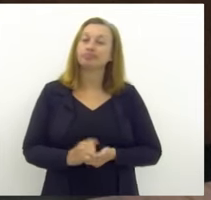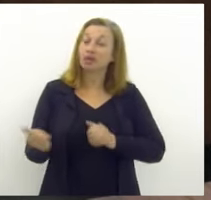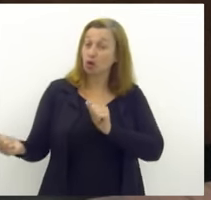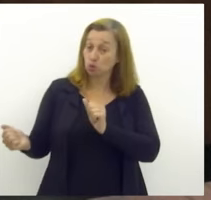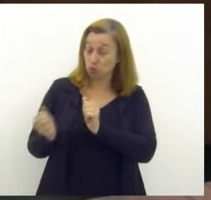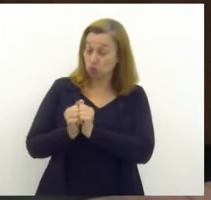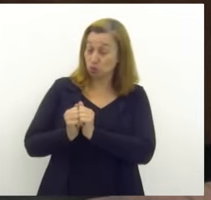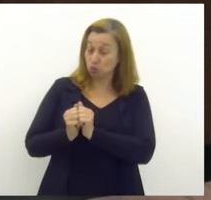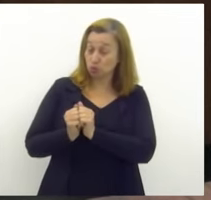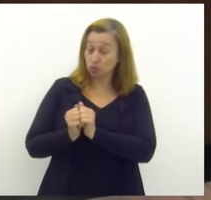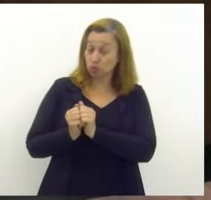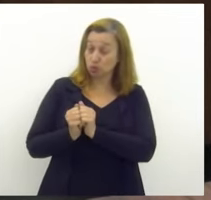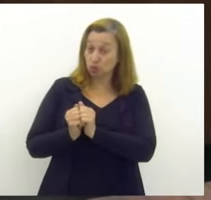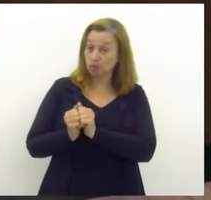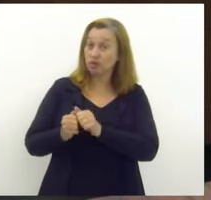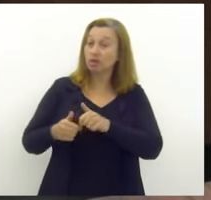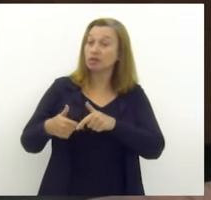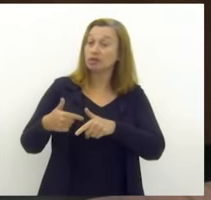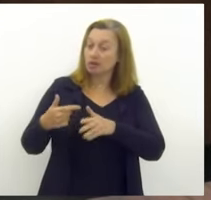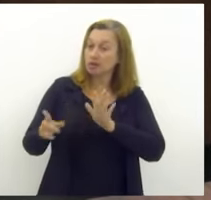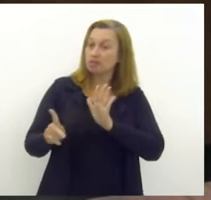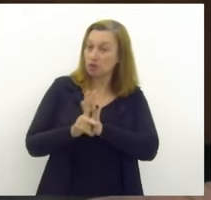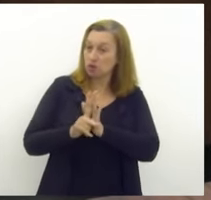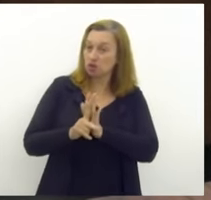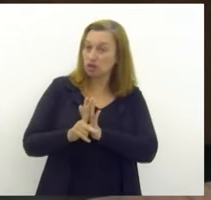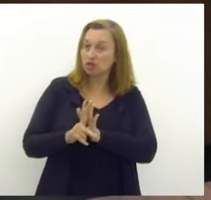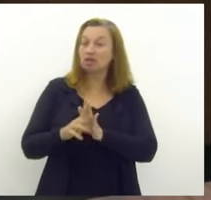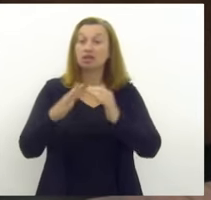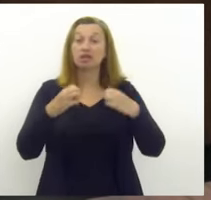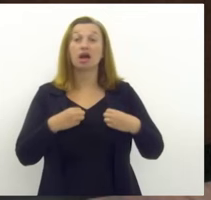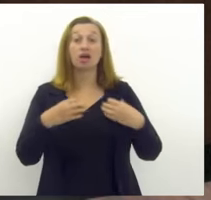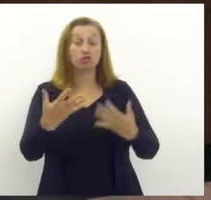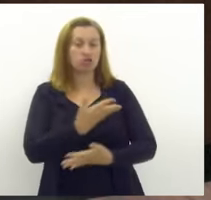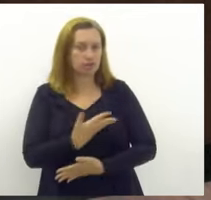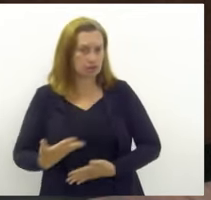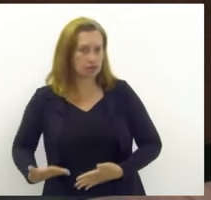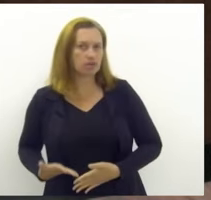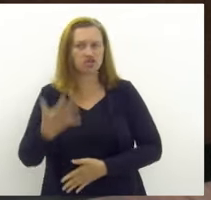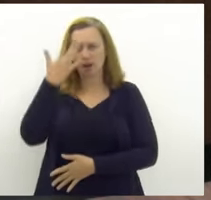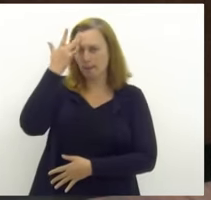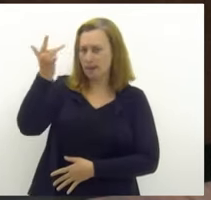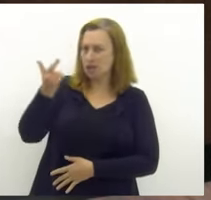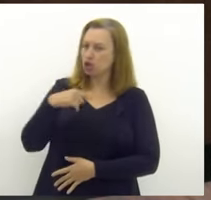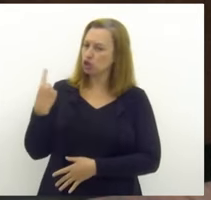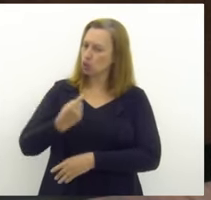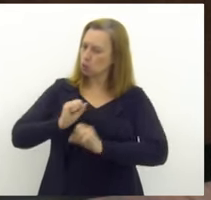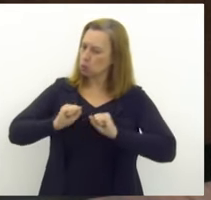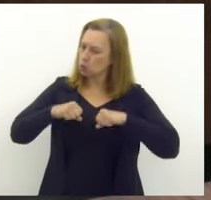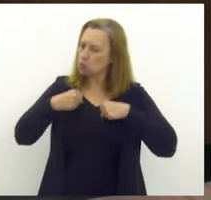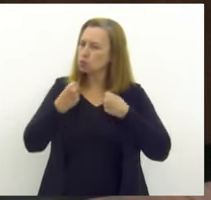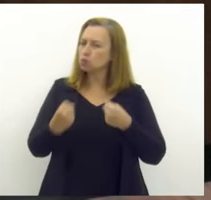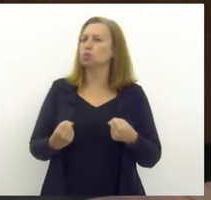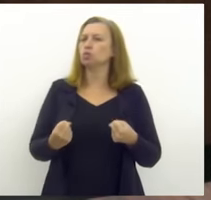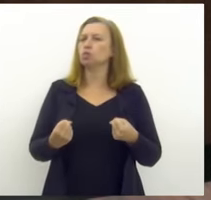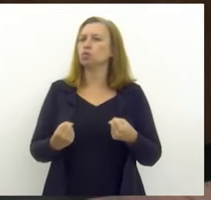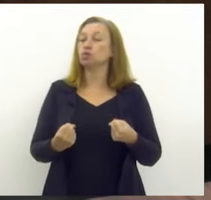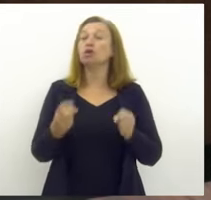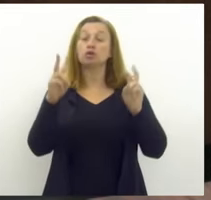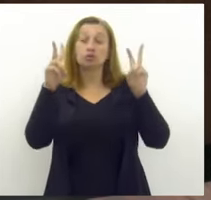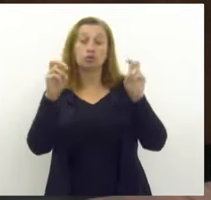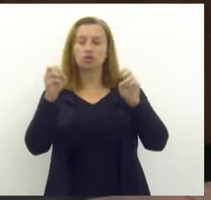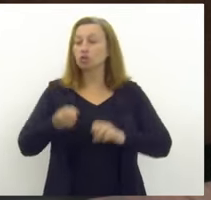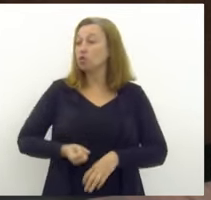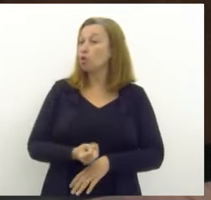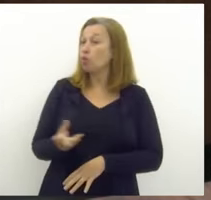parceiro nesse projeto e Na audiência de amanhã e dizer que nós estamos empenhados na questão da